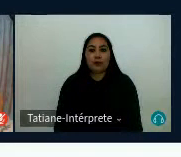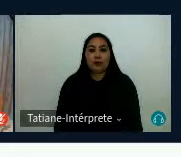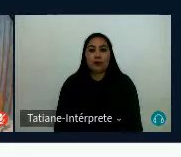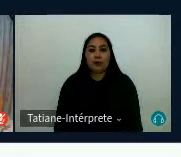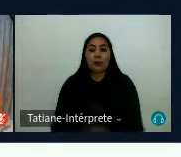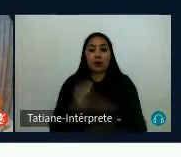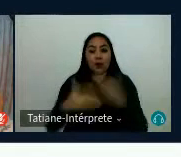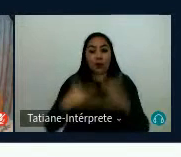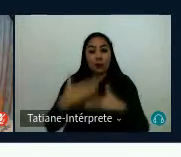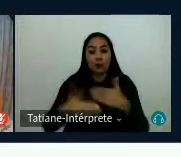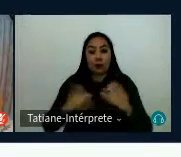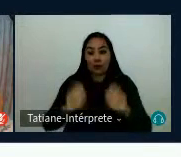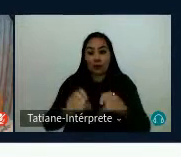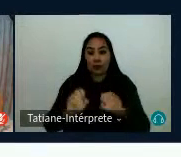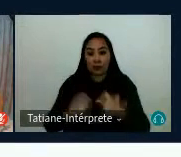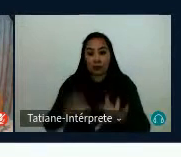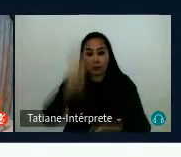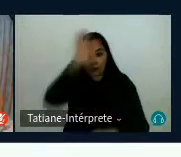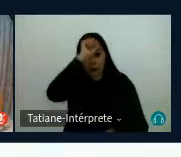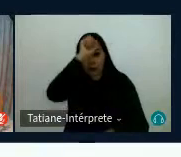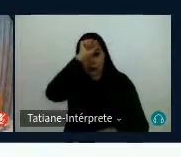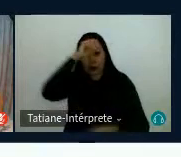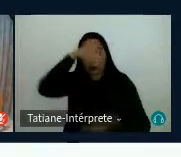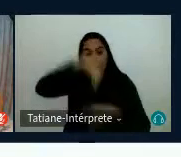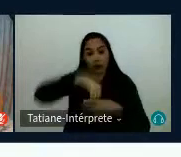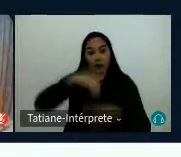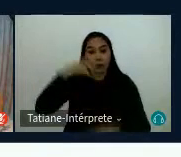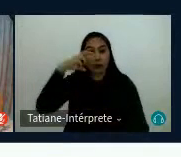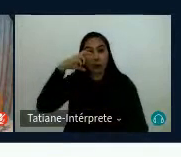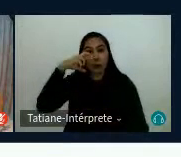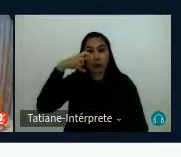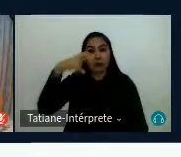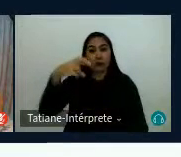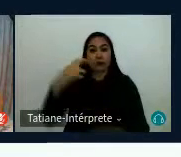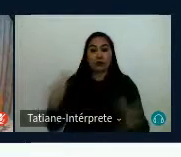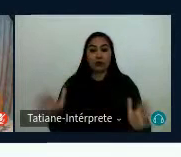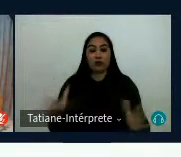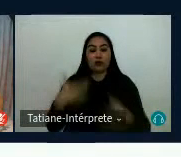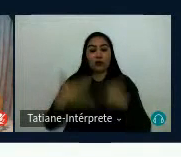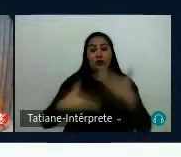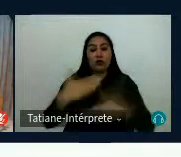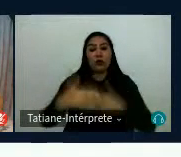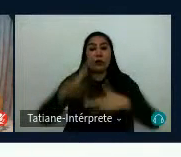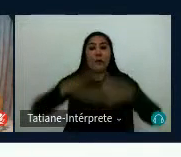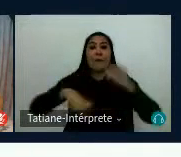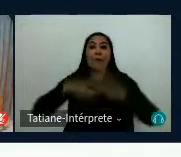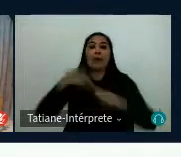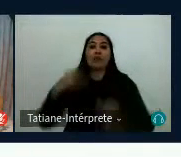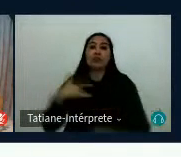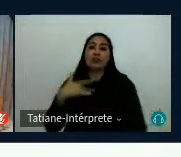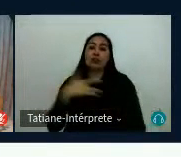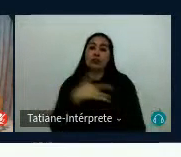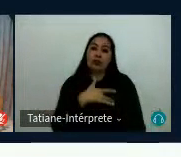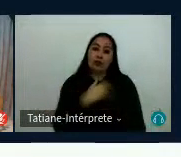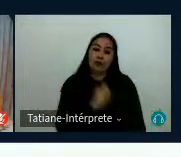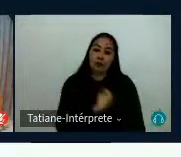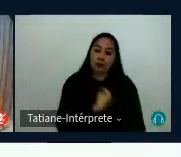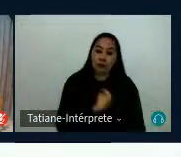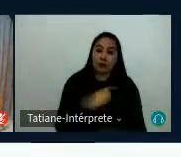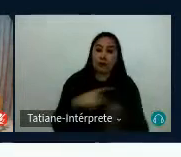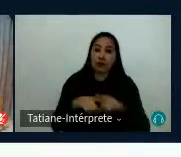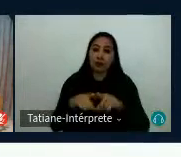de ensino-aprendizagem dentro da perspectiva do desenvolvimento de práticas saudáveis de vida e de segurança